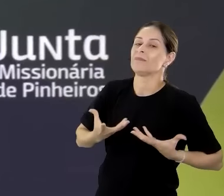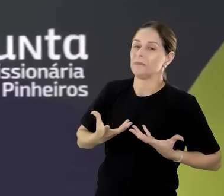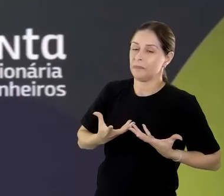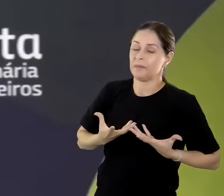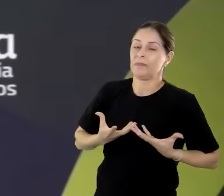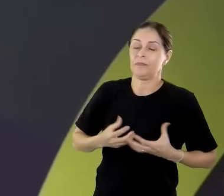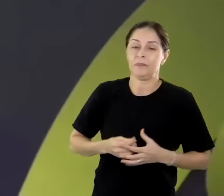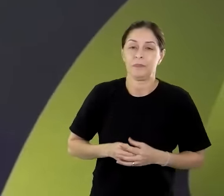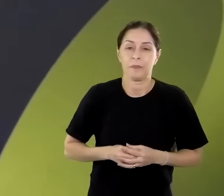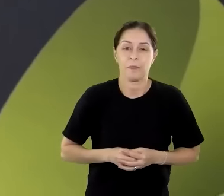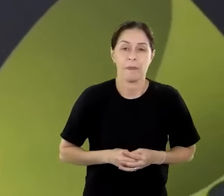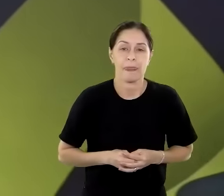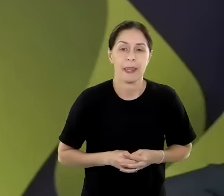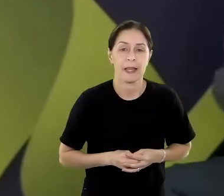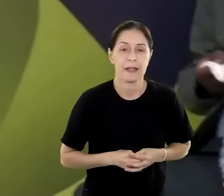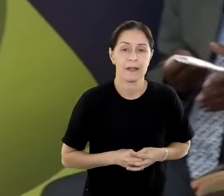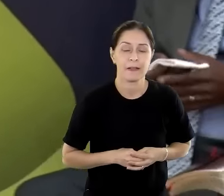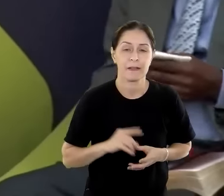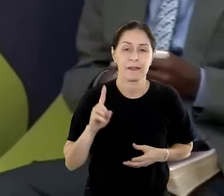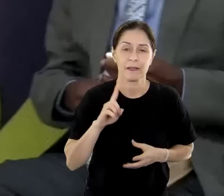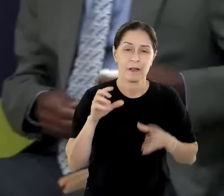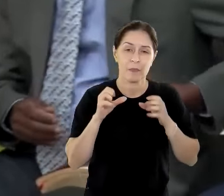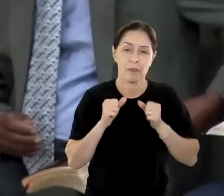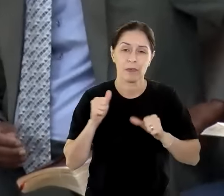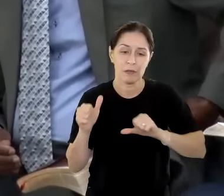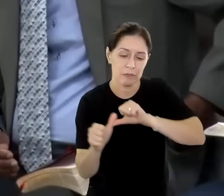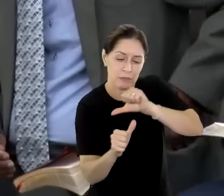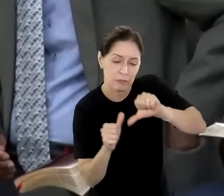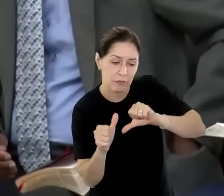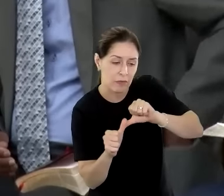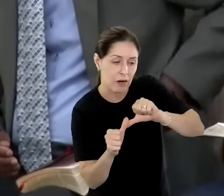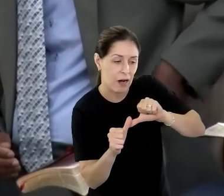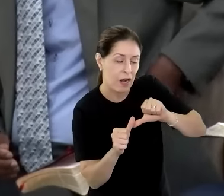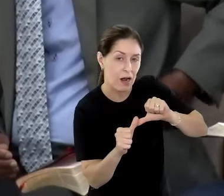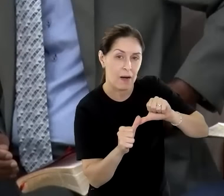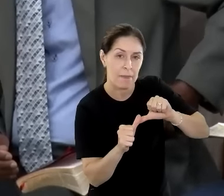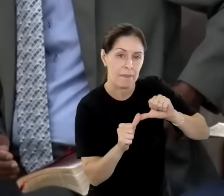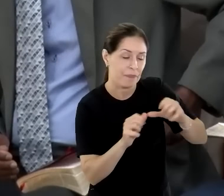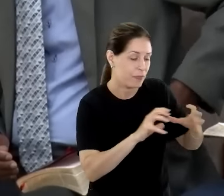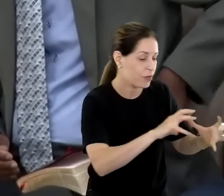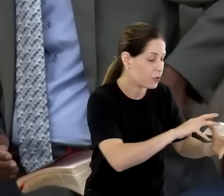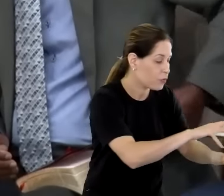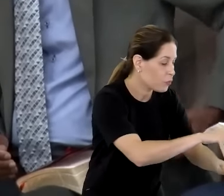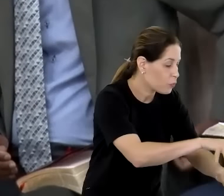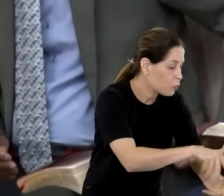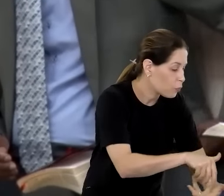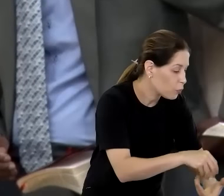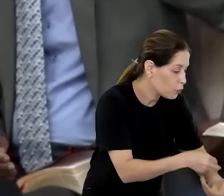estamos com raízes muito profundas aqui, estamos agarrados demais aqui,